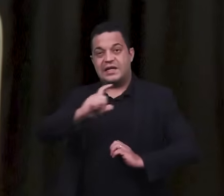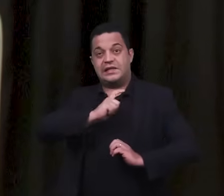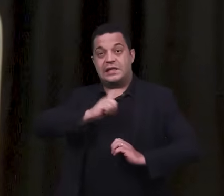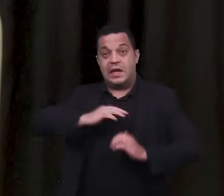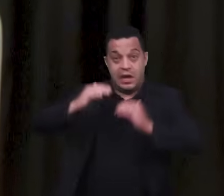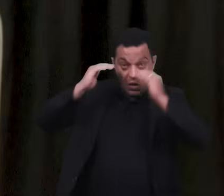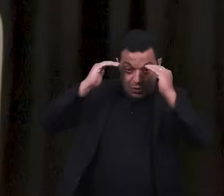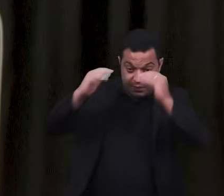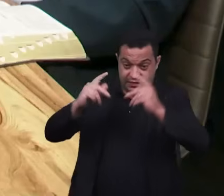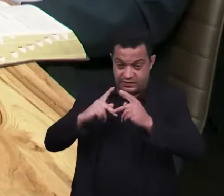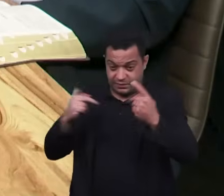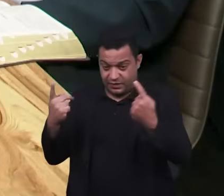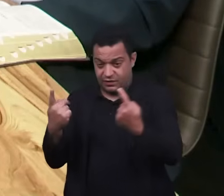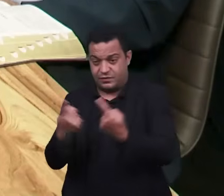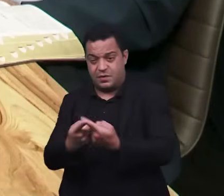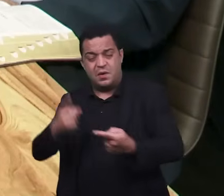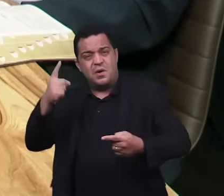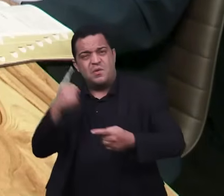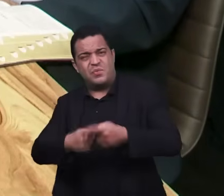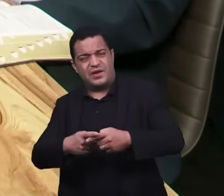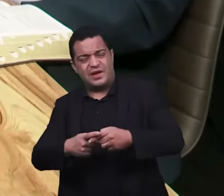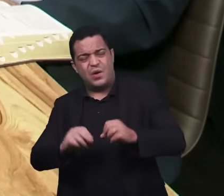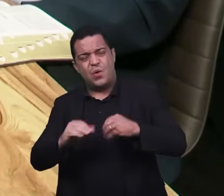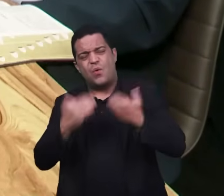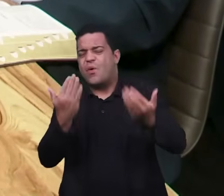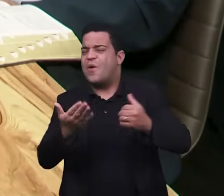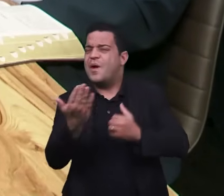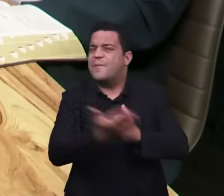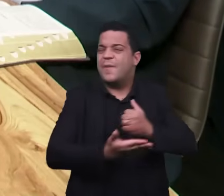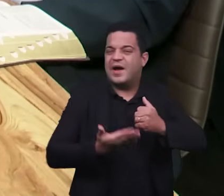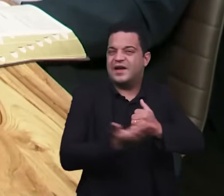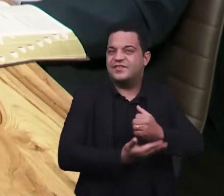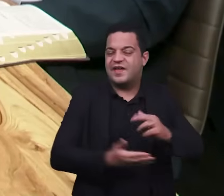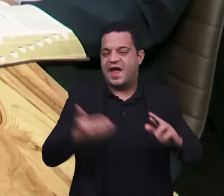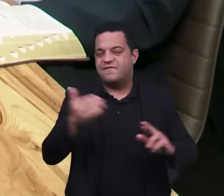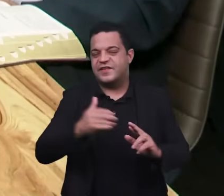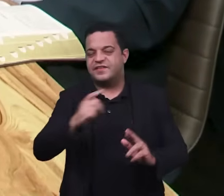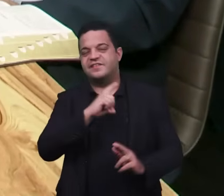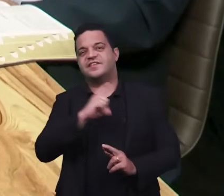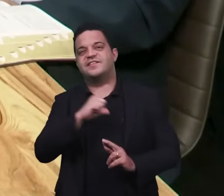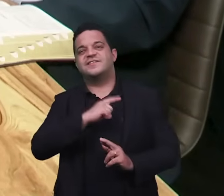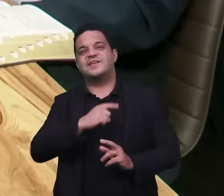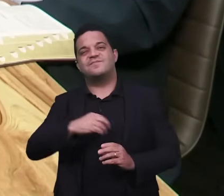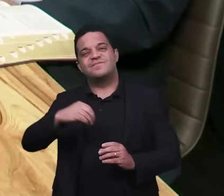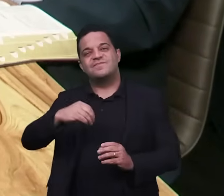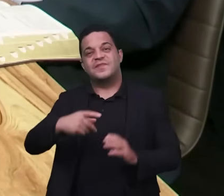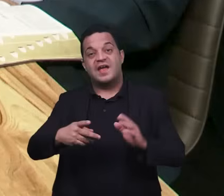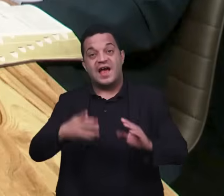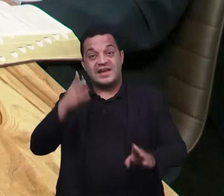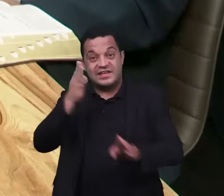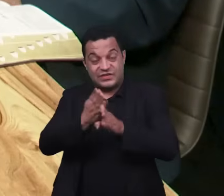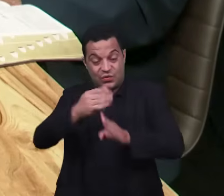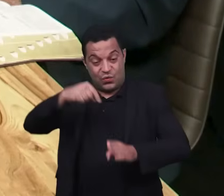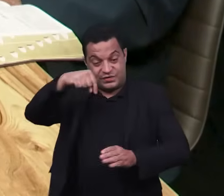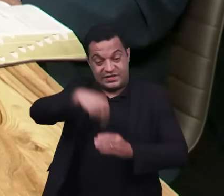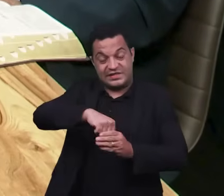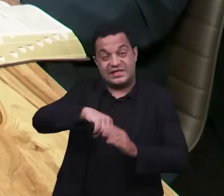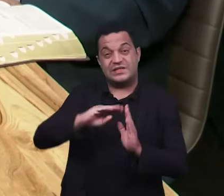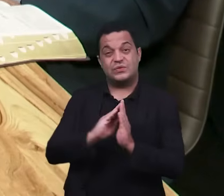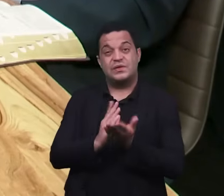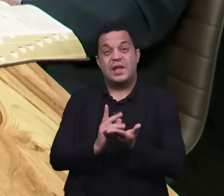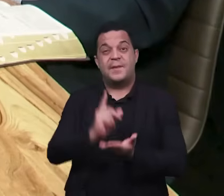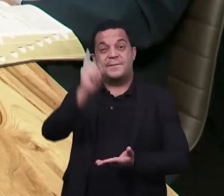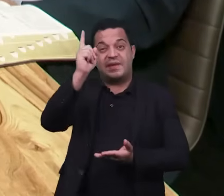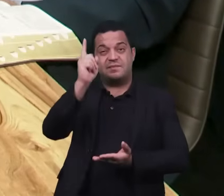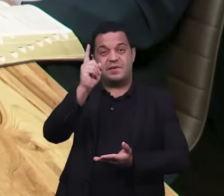Luiz Fernando, muito bíblica, né? Porque os próprios apóstolos orientavam a igreja nesse sentido. Nós temos, por exemplo, o apóstolo Pedro,